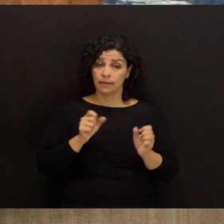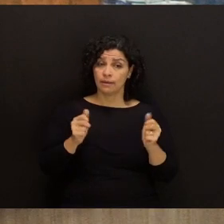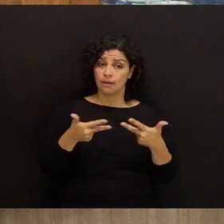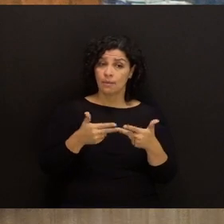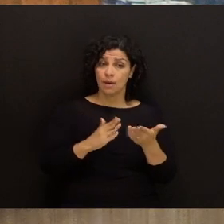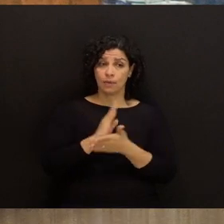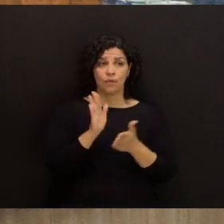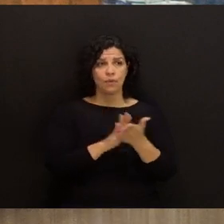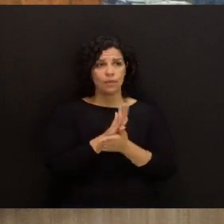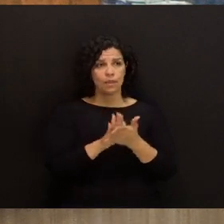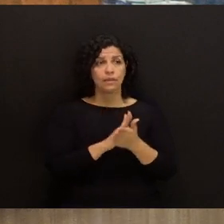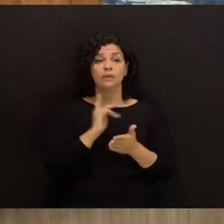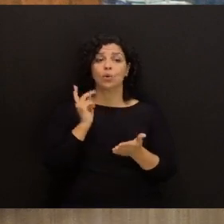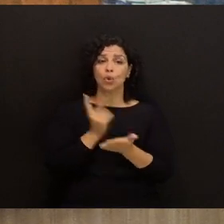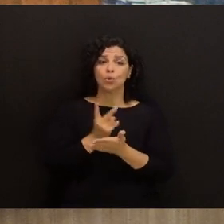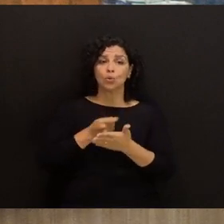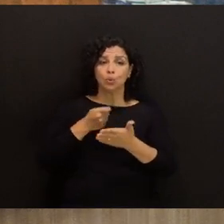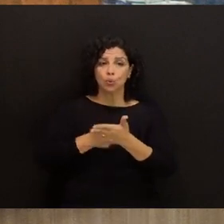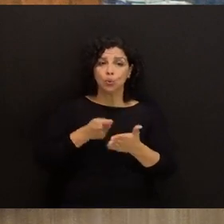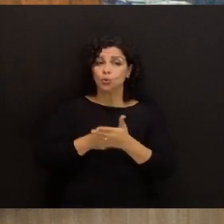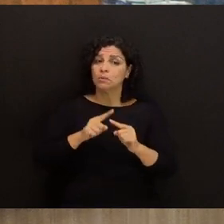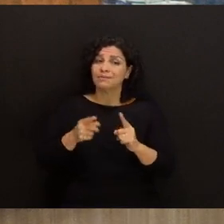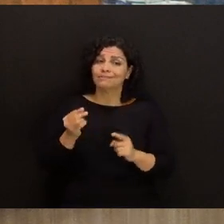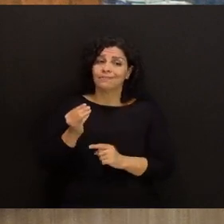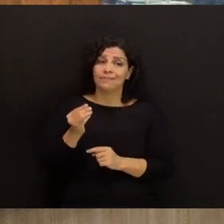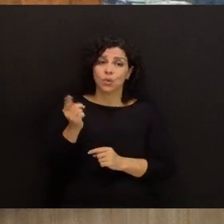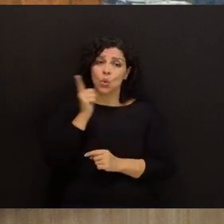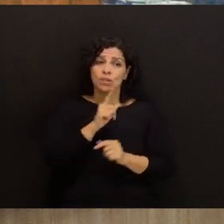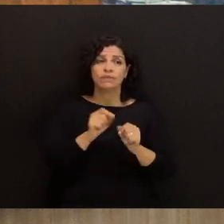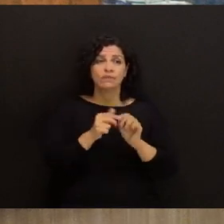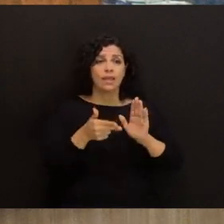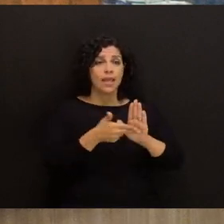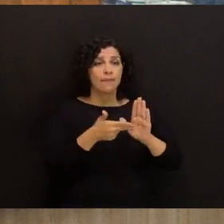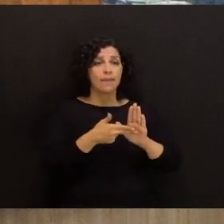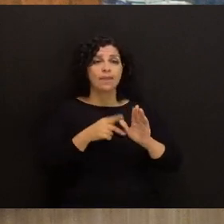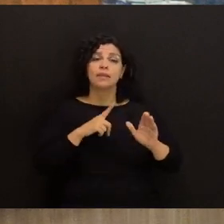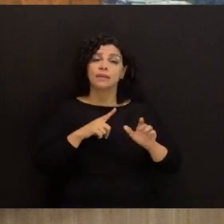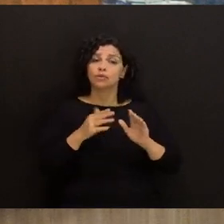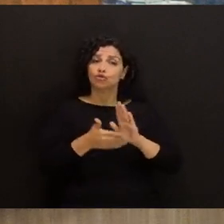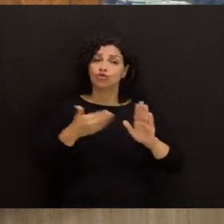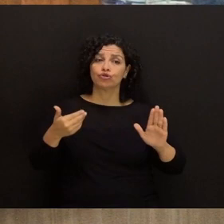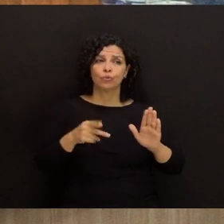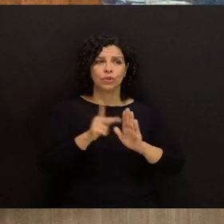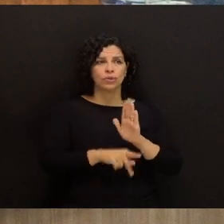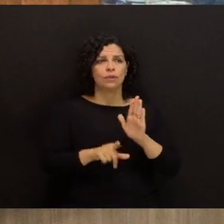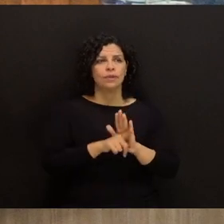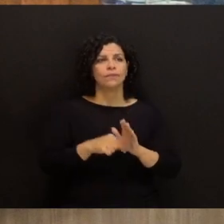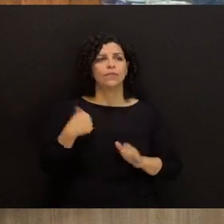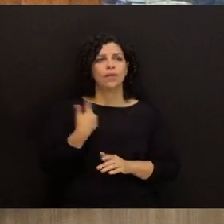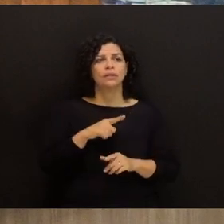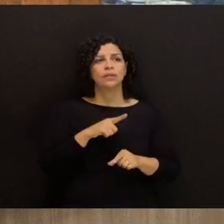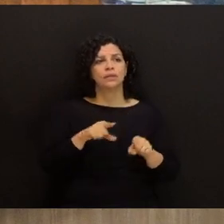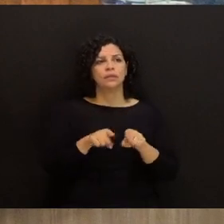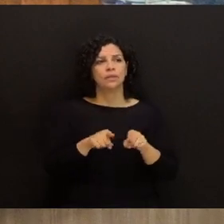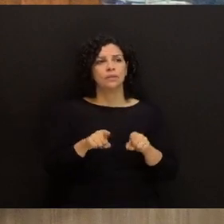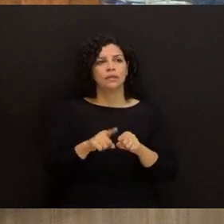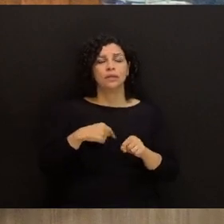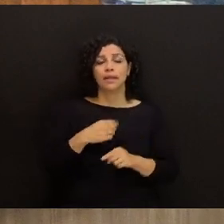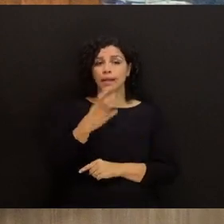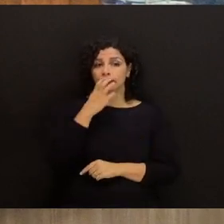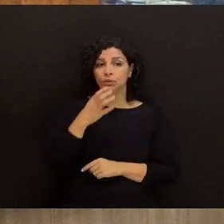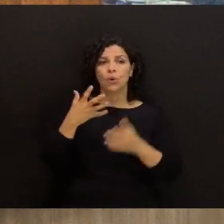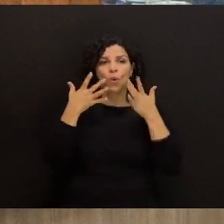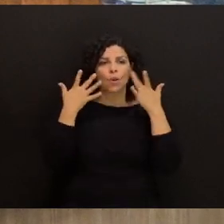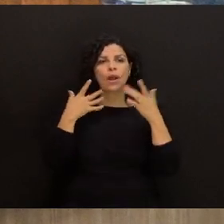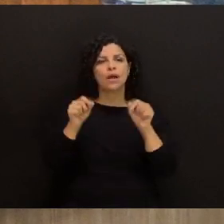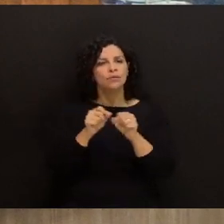e eu vou continuar nessa luta ainda infelizmente não passou por uma emenda de um novo Vereador é nós vamos ter ainda cães e gatos